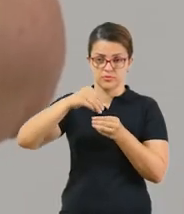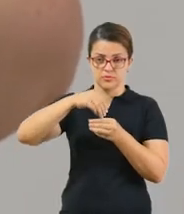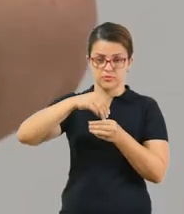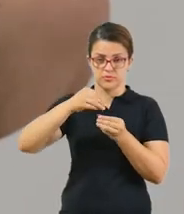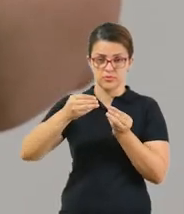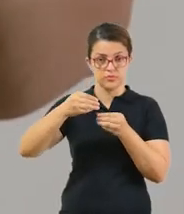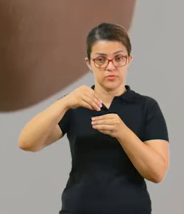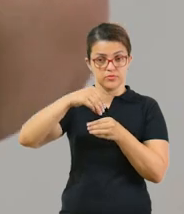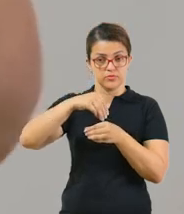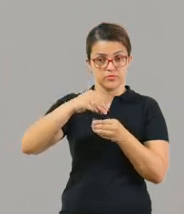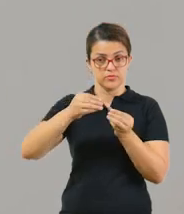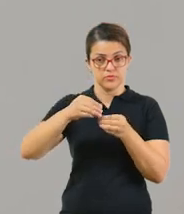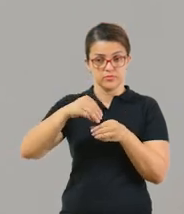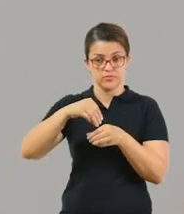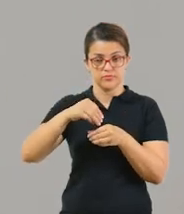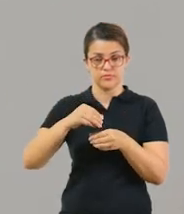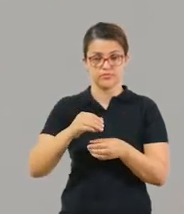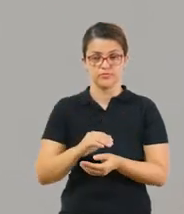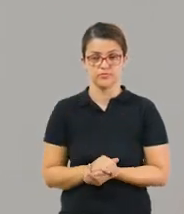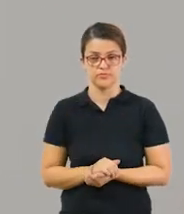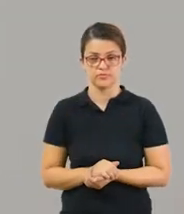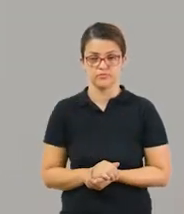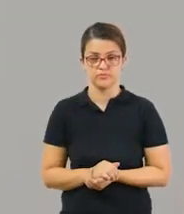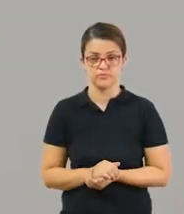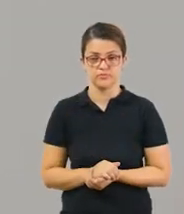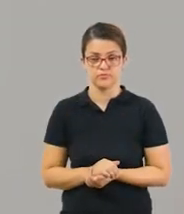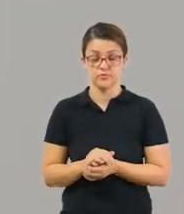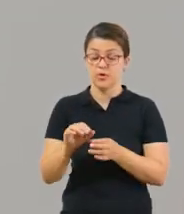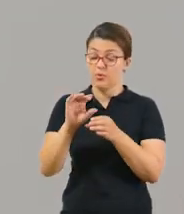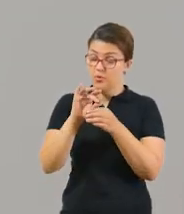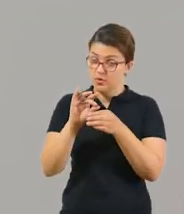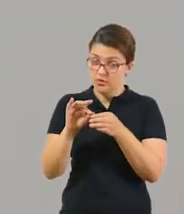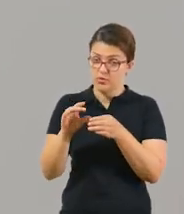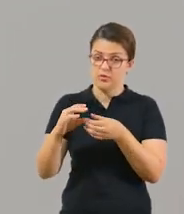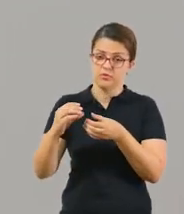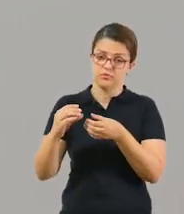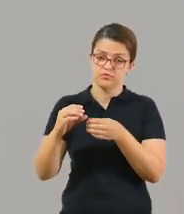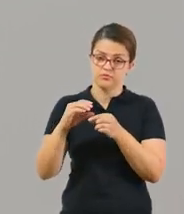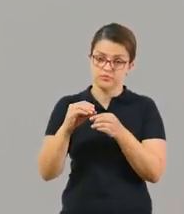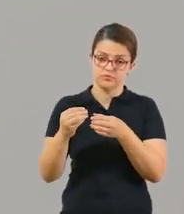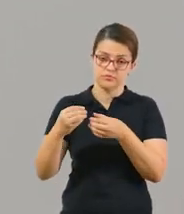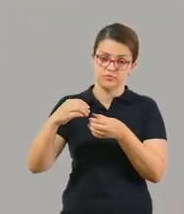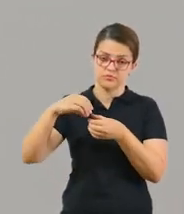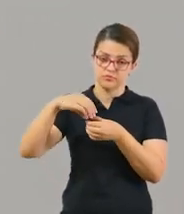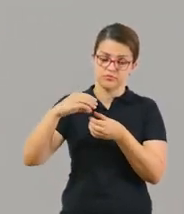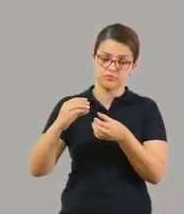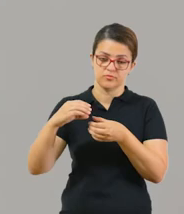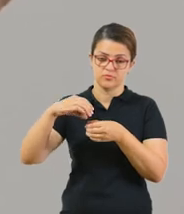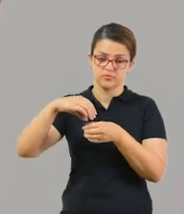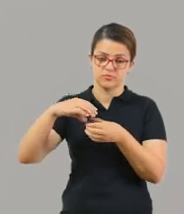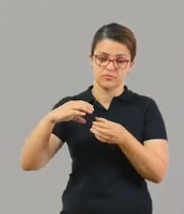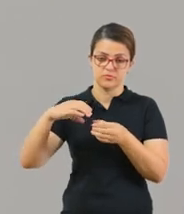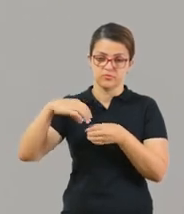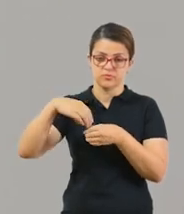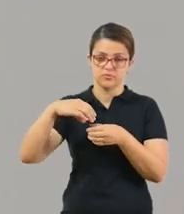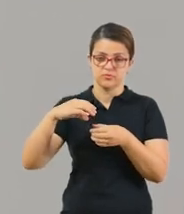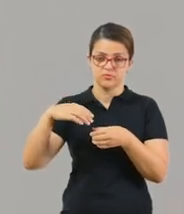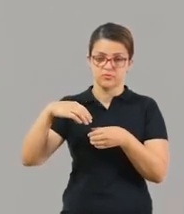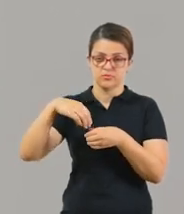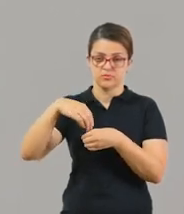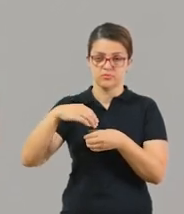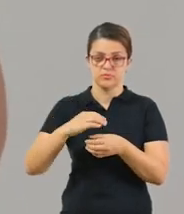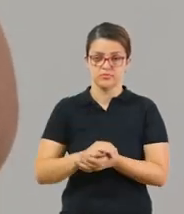outra parte vai ser mais cininha tá vai colocando cola e vai dando forma no nossa na nossa